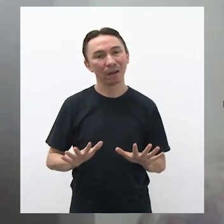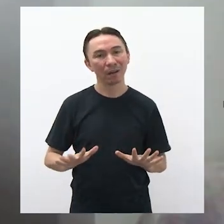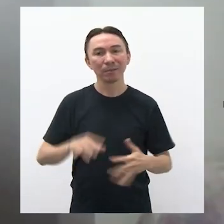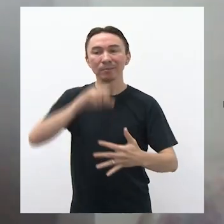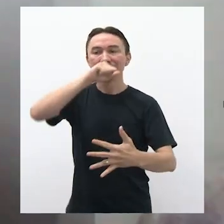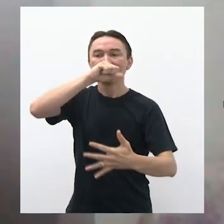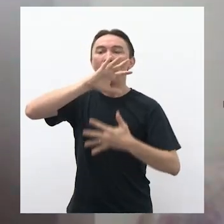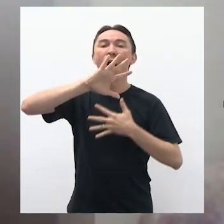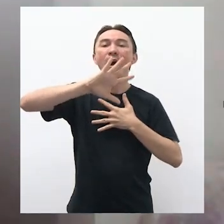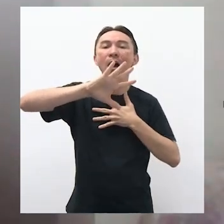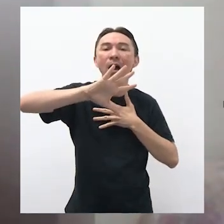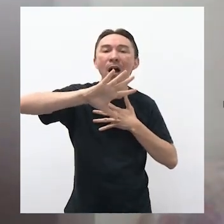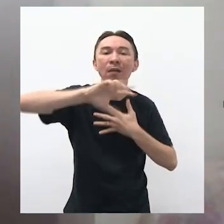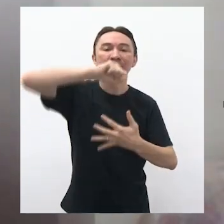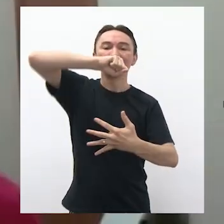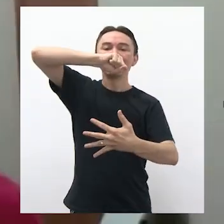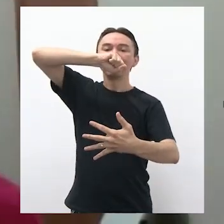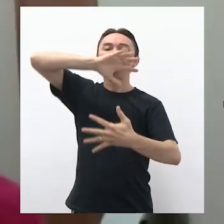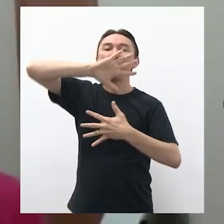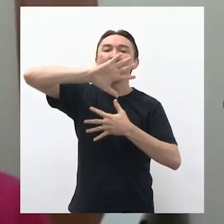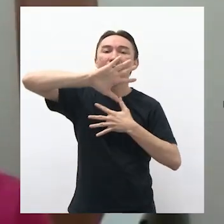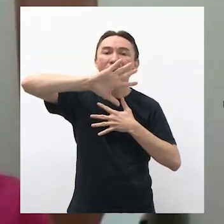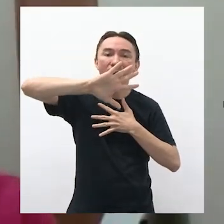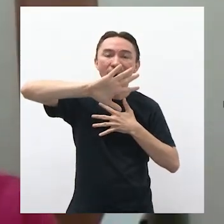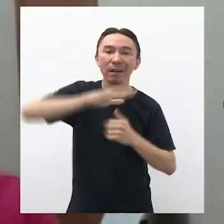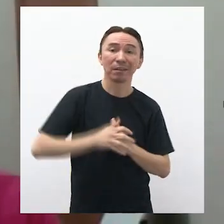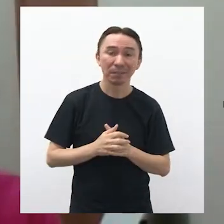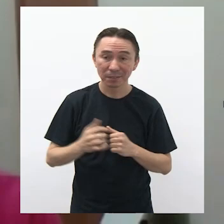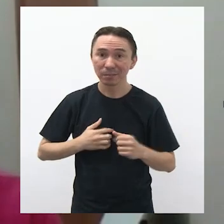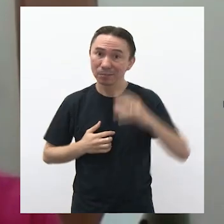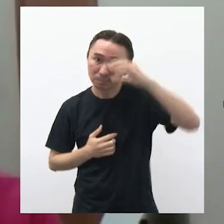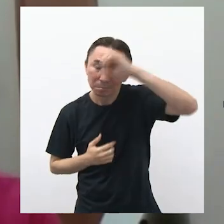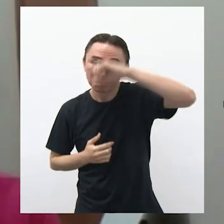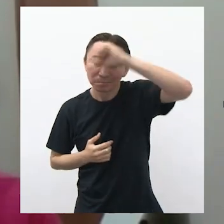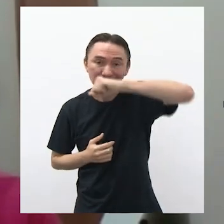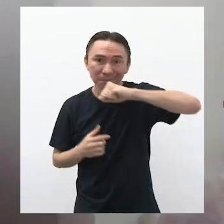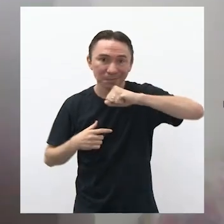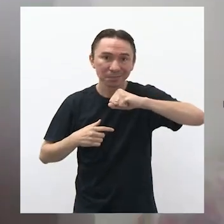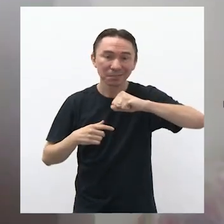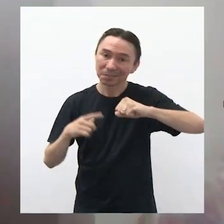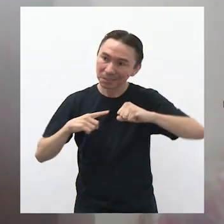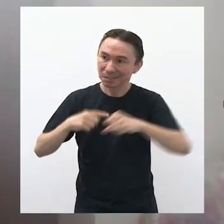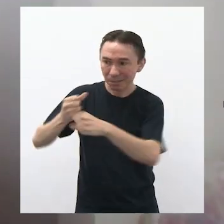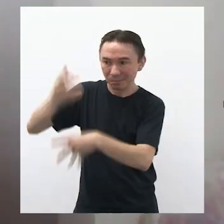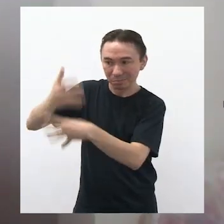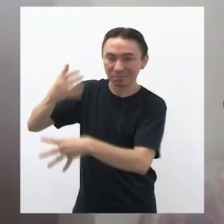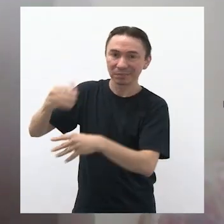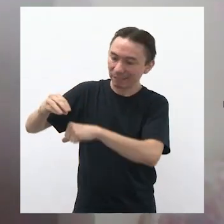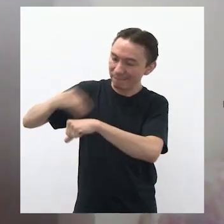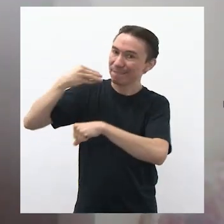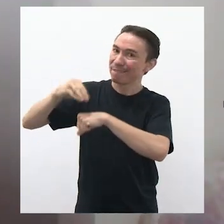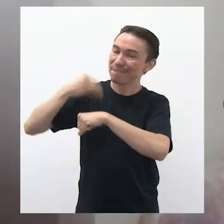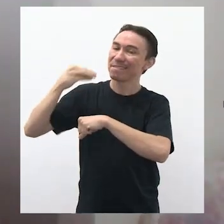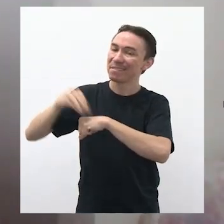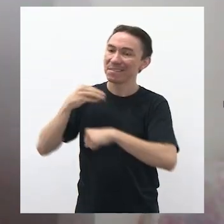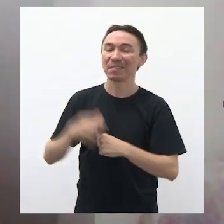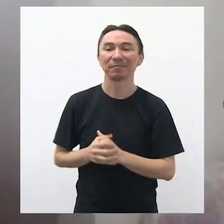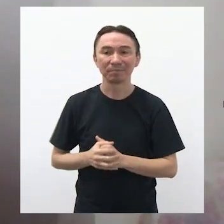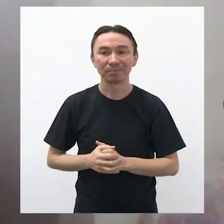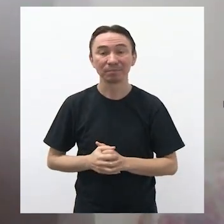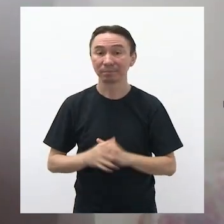tá vendo? Eu tenho aprendido muito ao ler os chats de vocês também. Então, gente, vamos